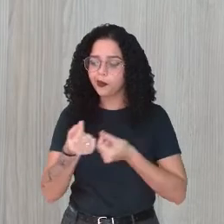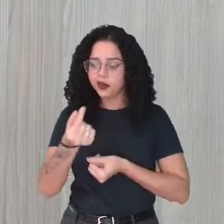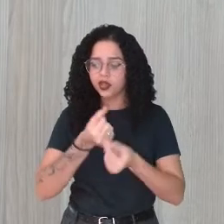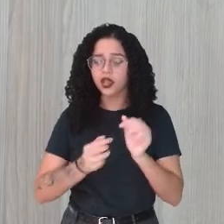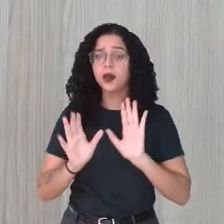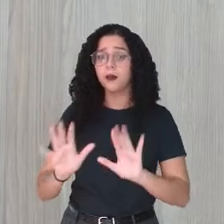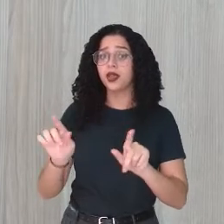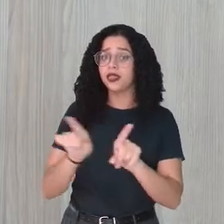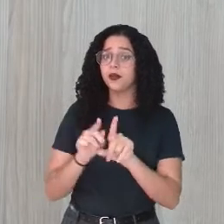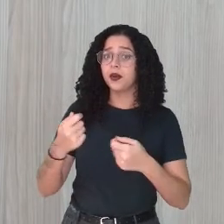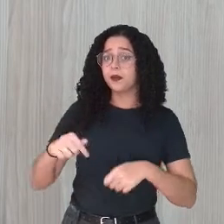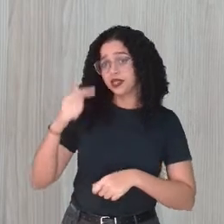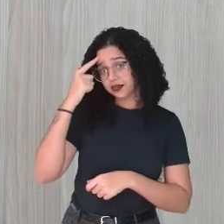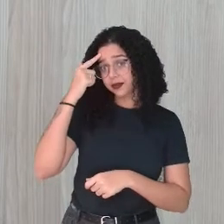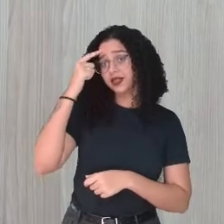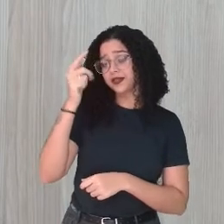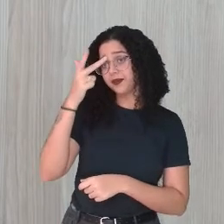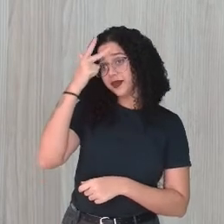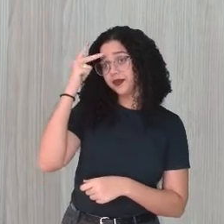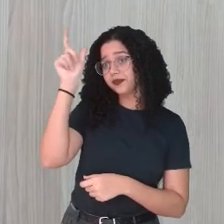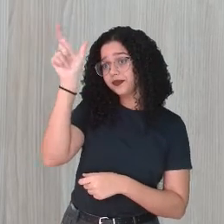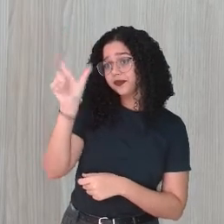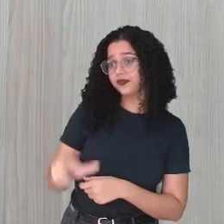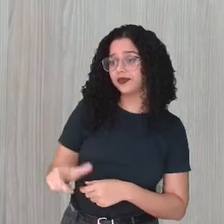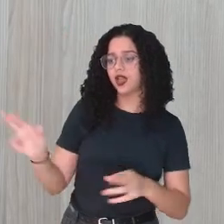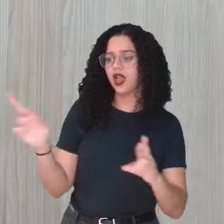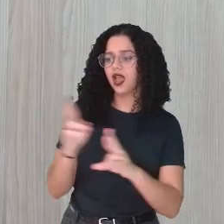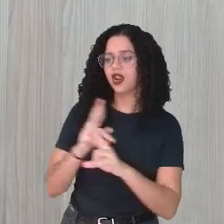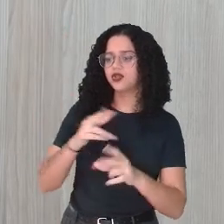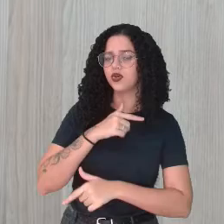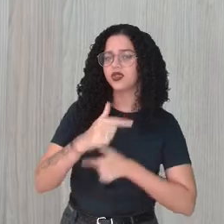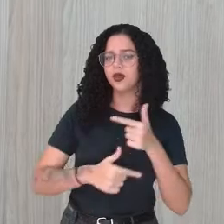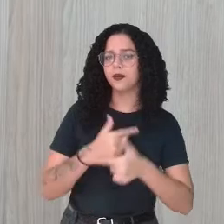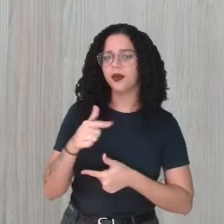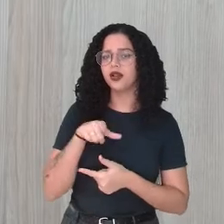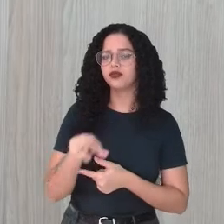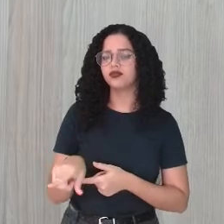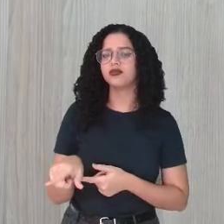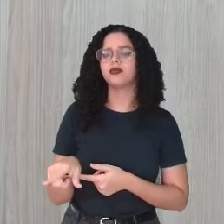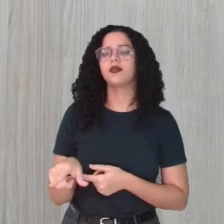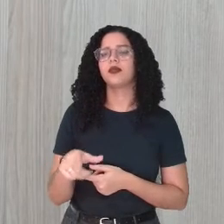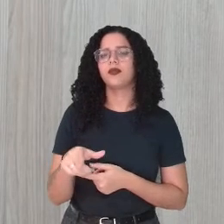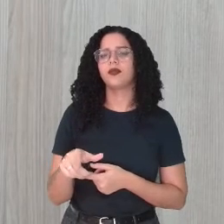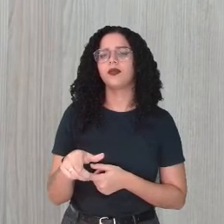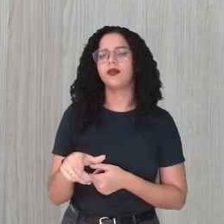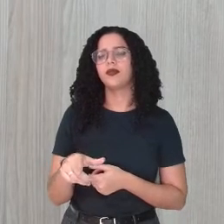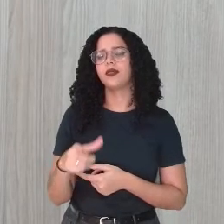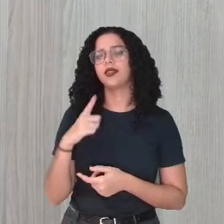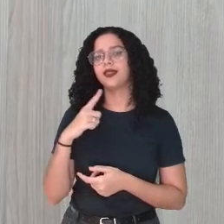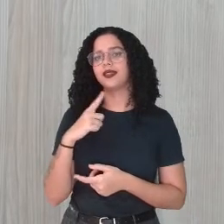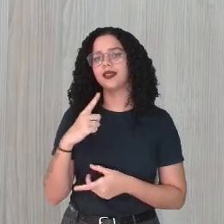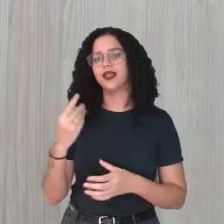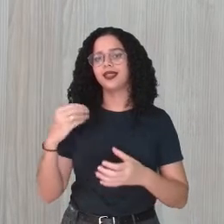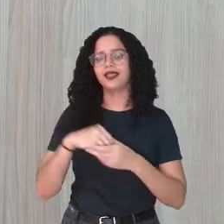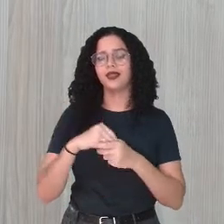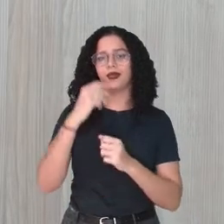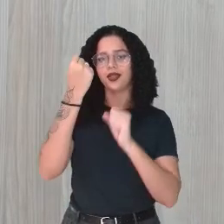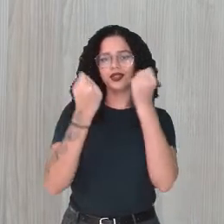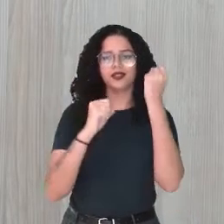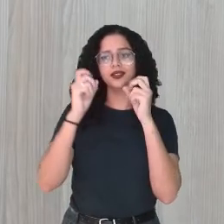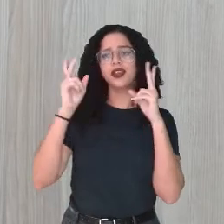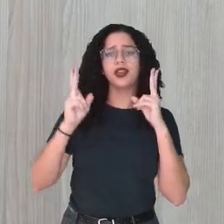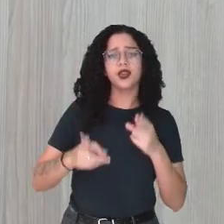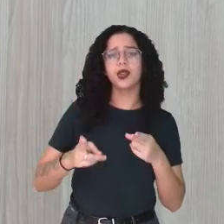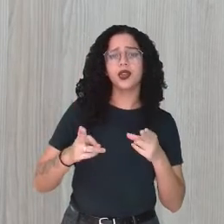tem que pensar nesse indivíduo, né, nas relações de trabalho que esse indivíduo leva ali dentro das indústrias, assim